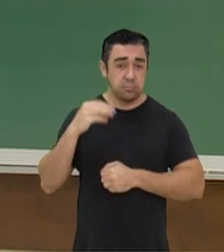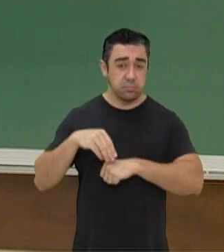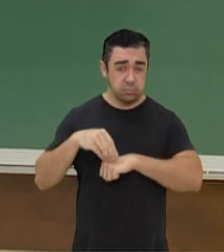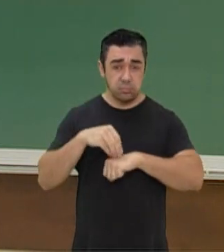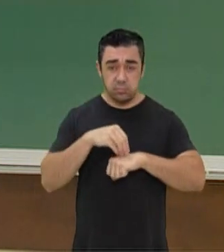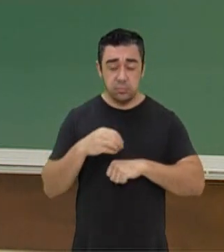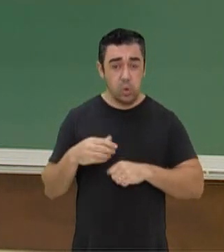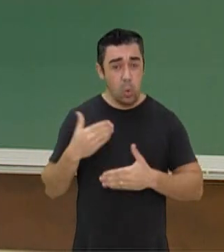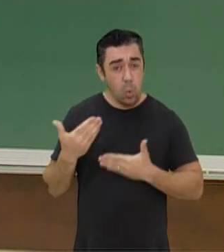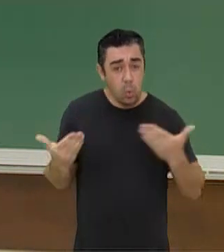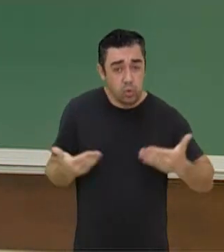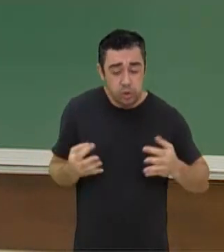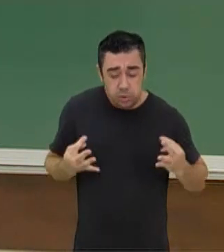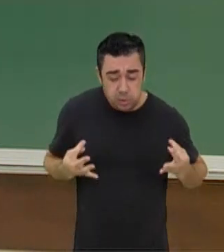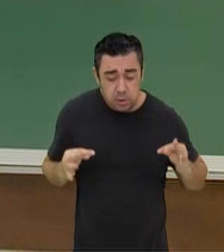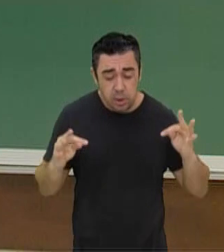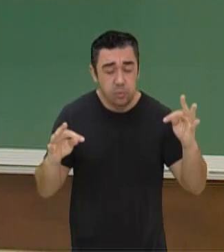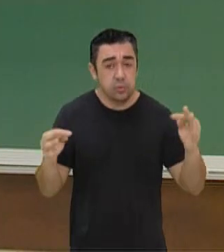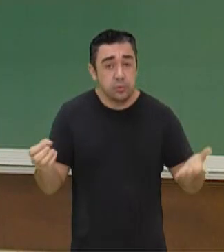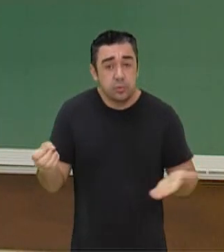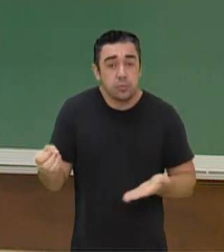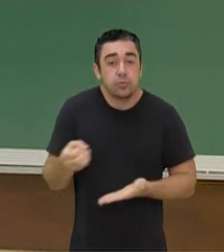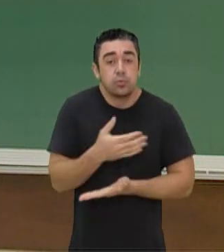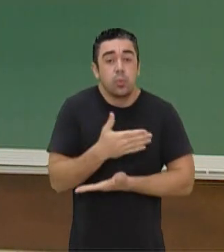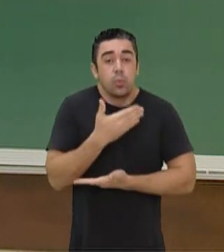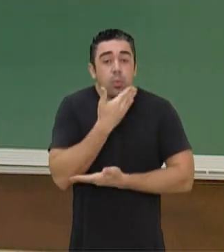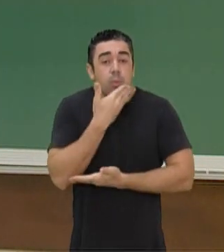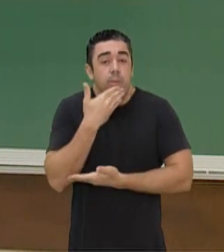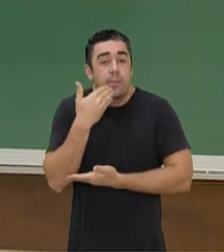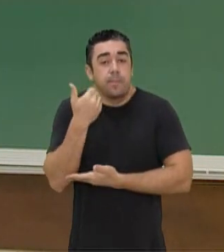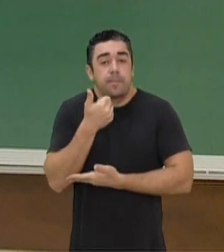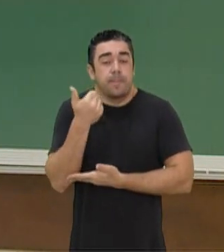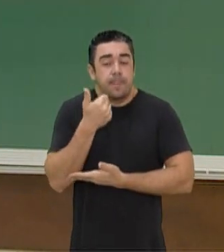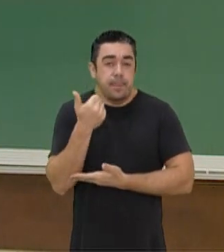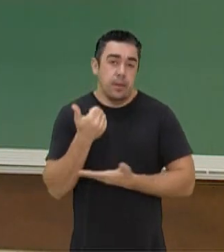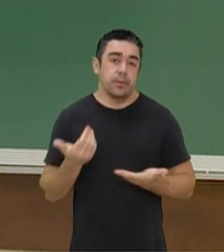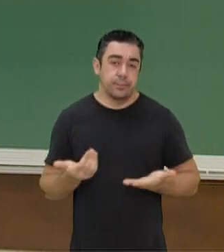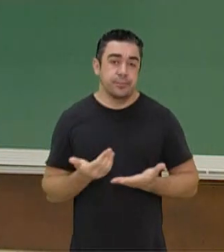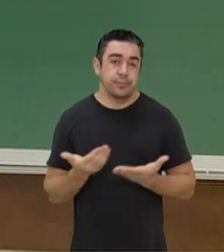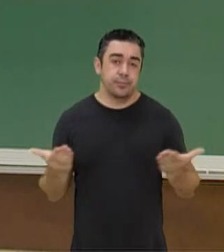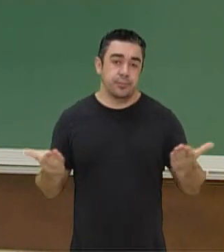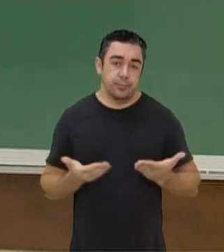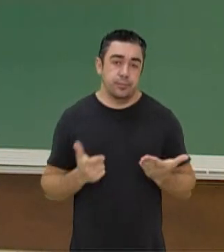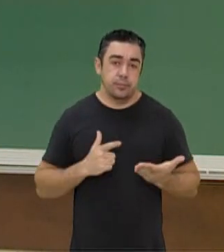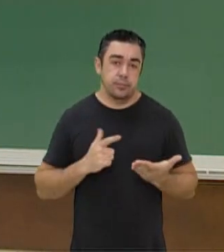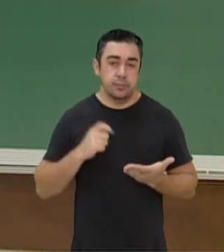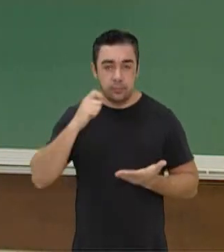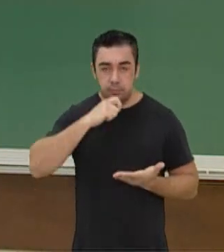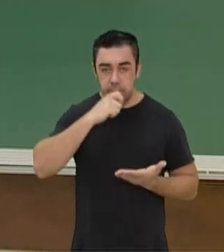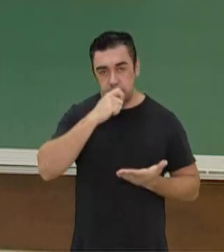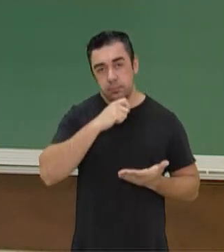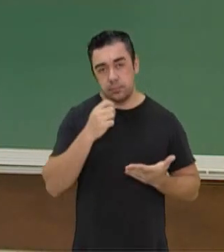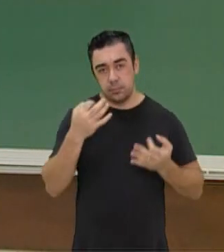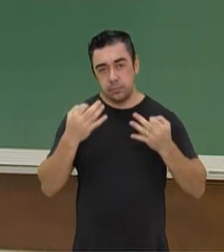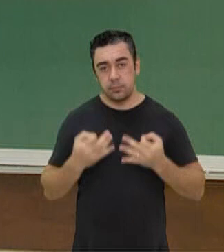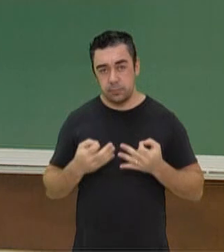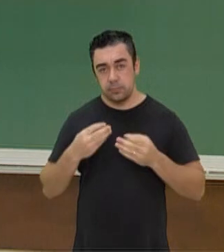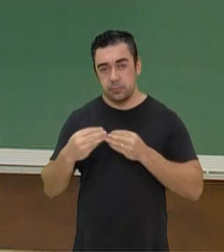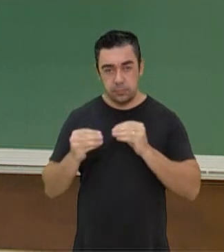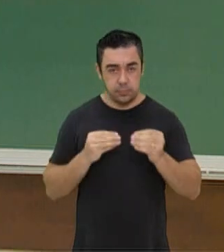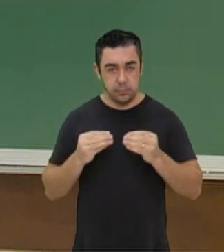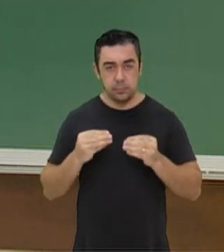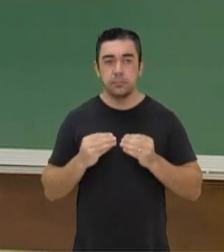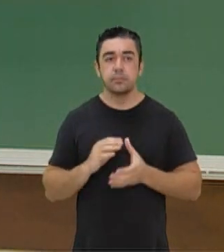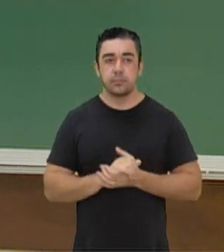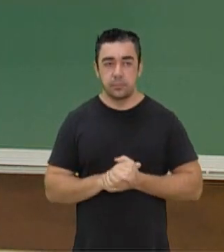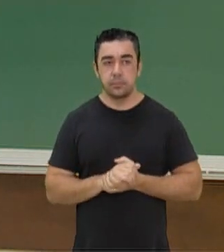a modernidade vai trazendo para a gente coisas melhoradas. E hoje nós temos aí o nylon, né? Então conhecimento